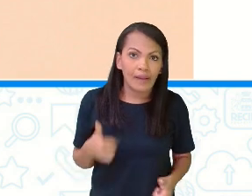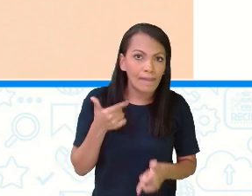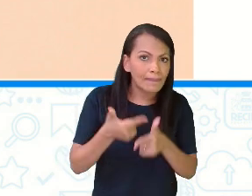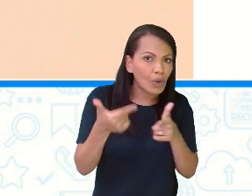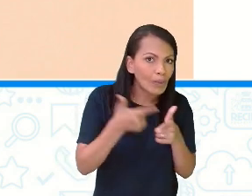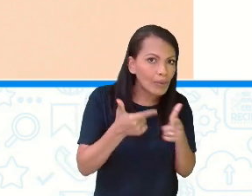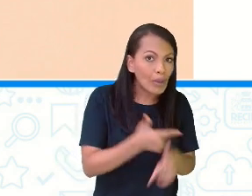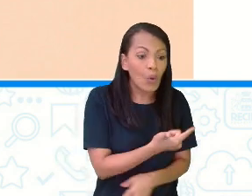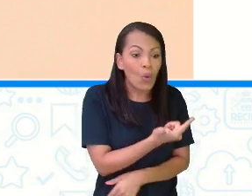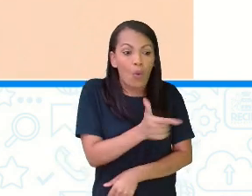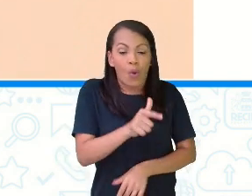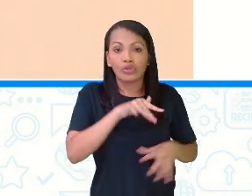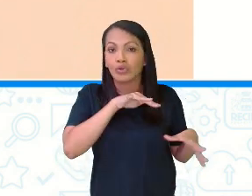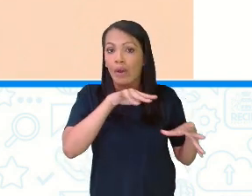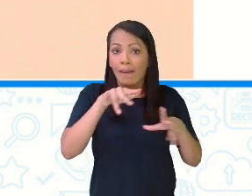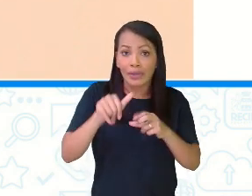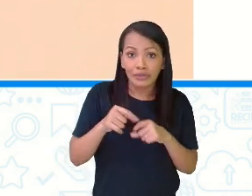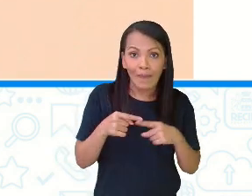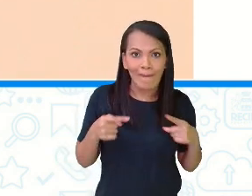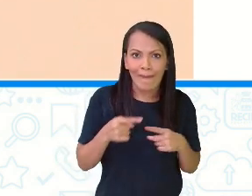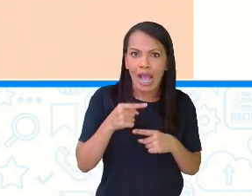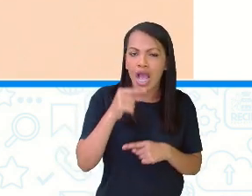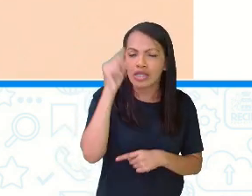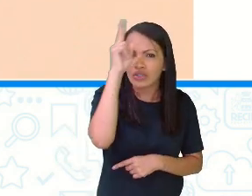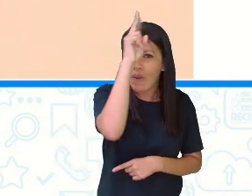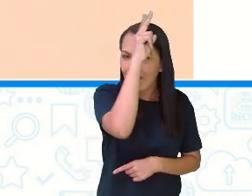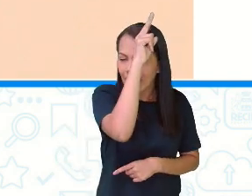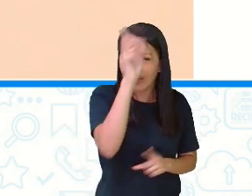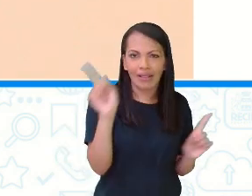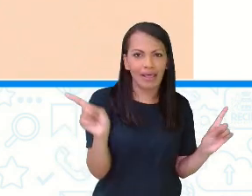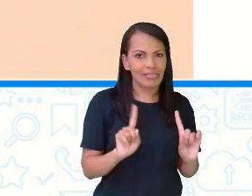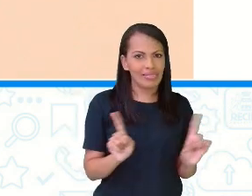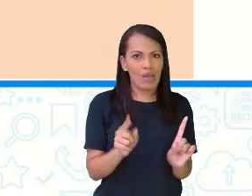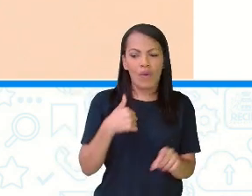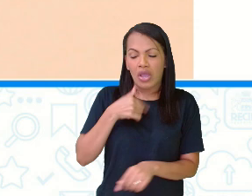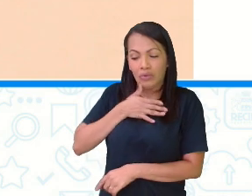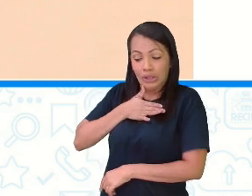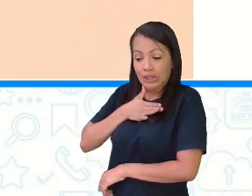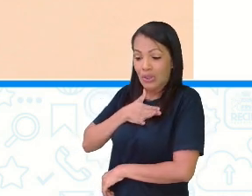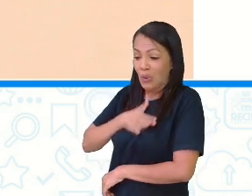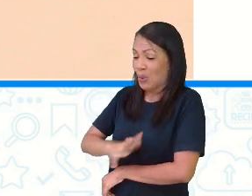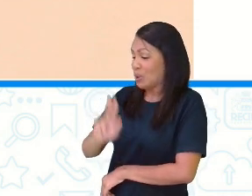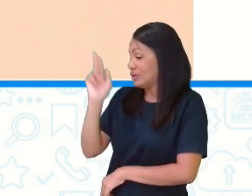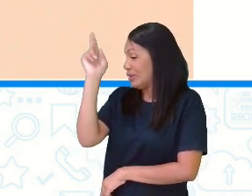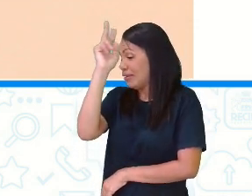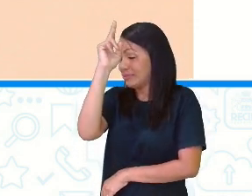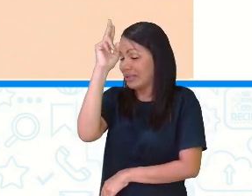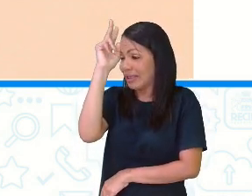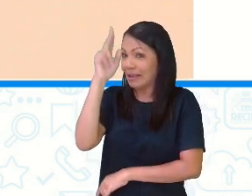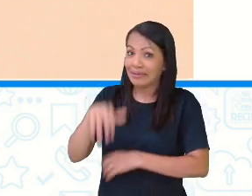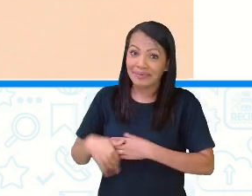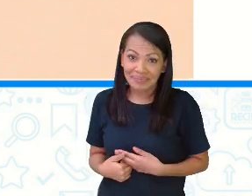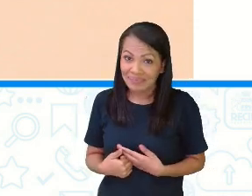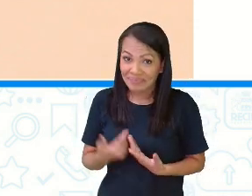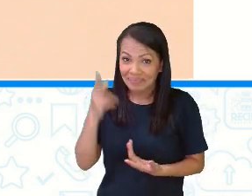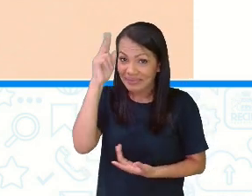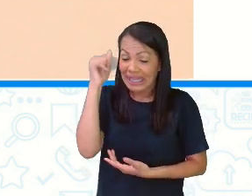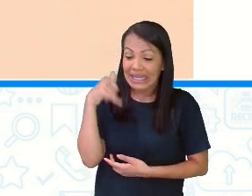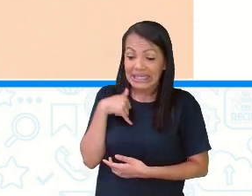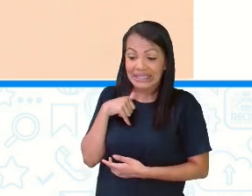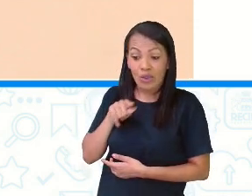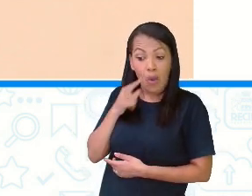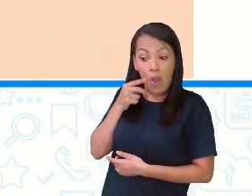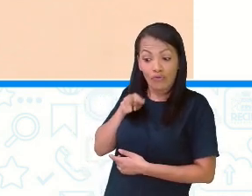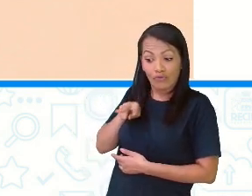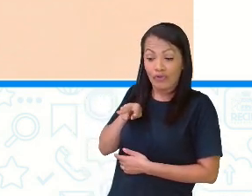outro bicho, mas com a barata, não. Eu não gosto de barata. Eu não gosto de barata e eu, assim, não, se tiver uma barata